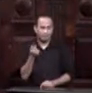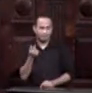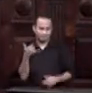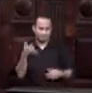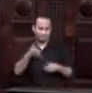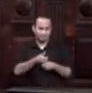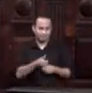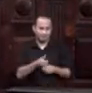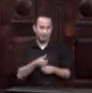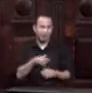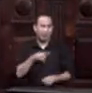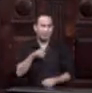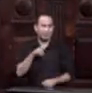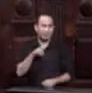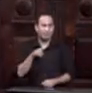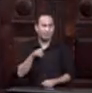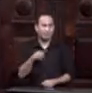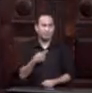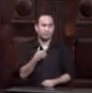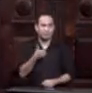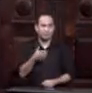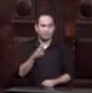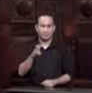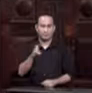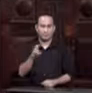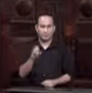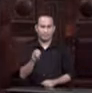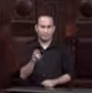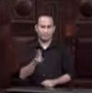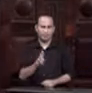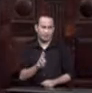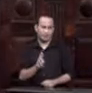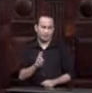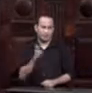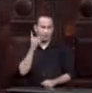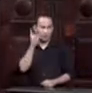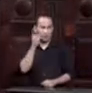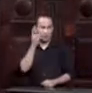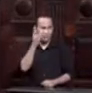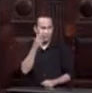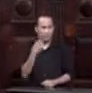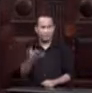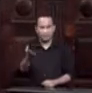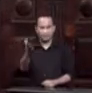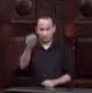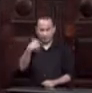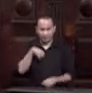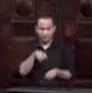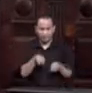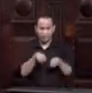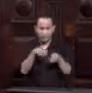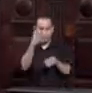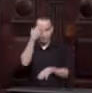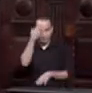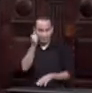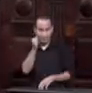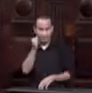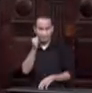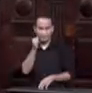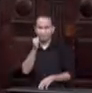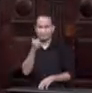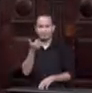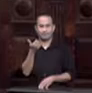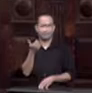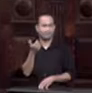R$ 1.250. Os deputados que vêm do interior bem sabem, não chega a